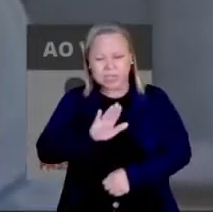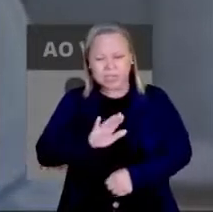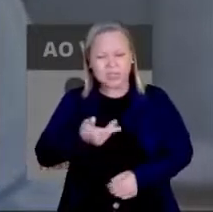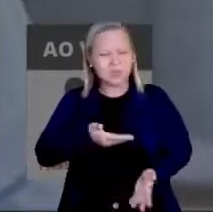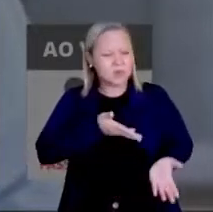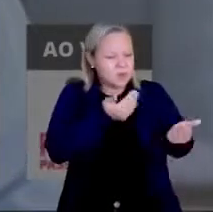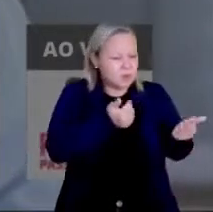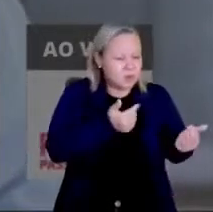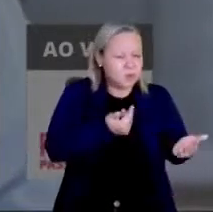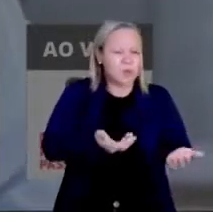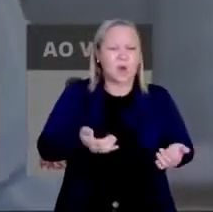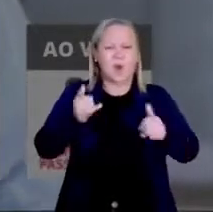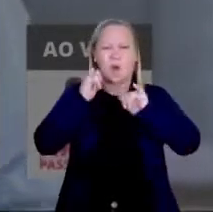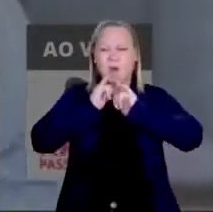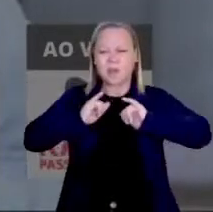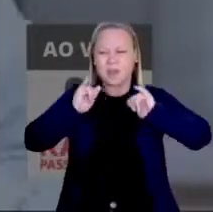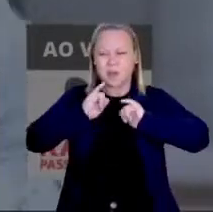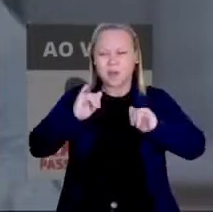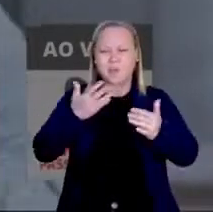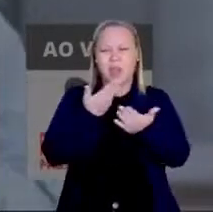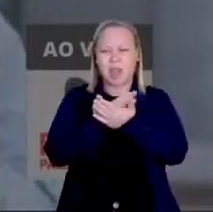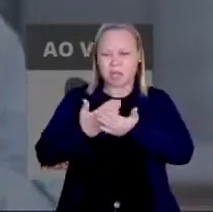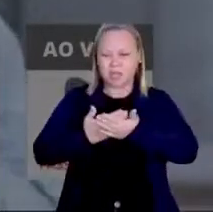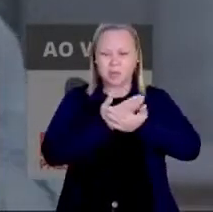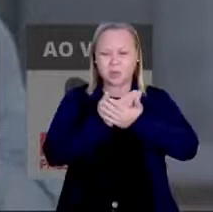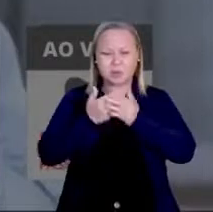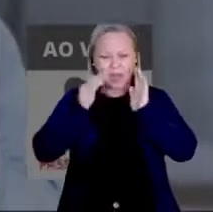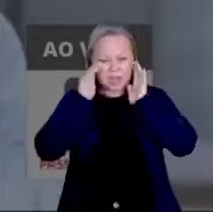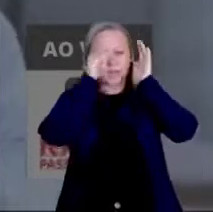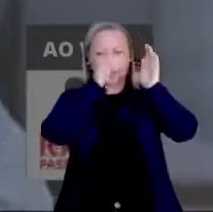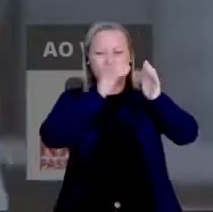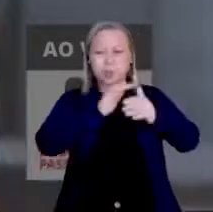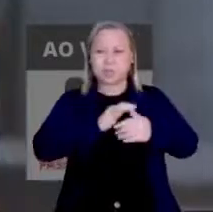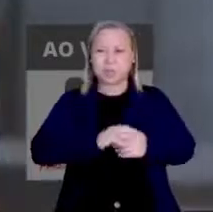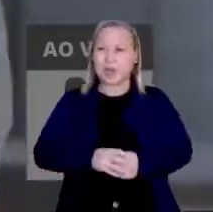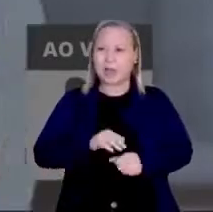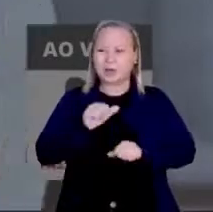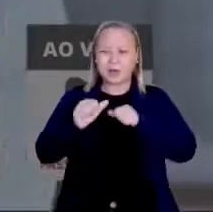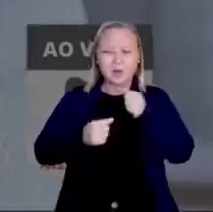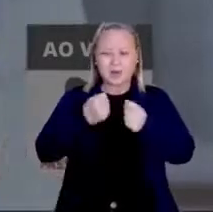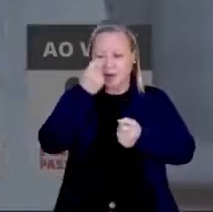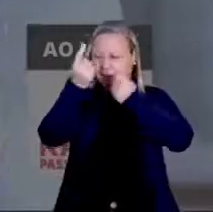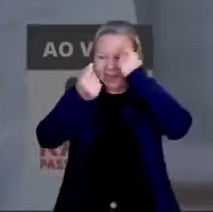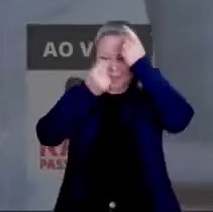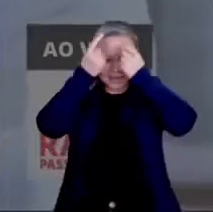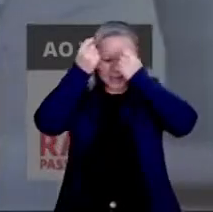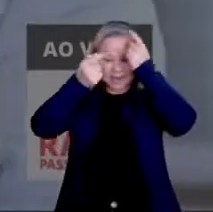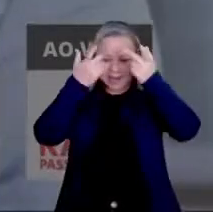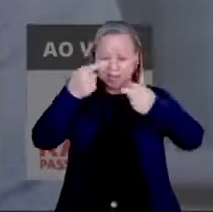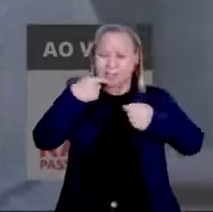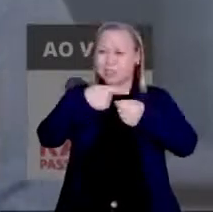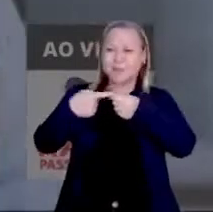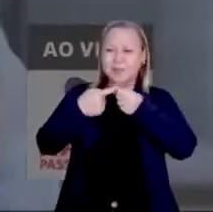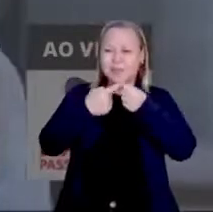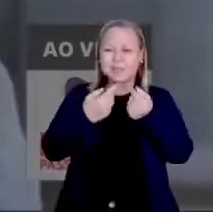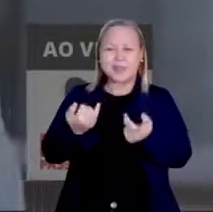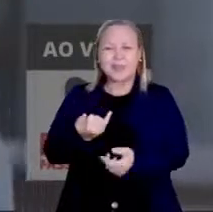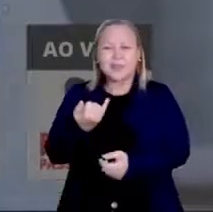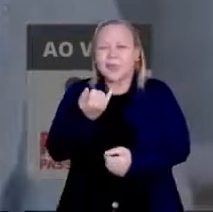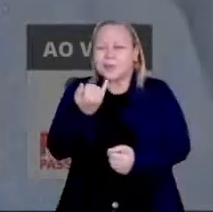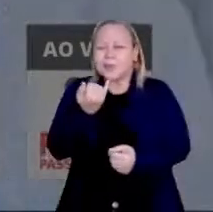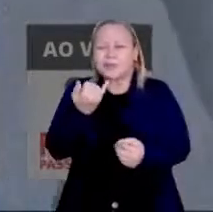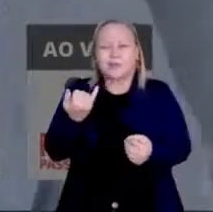ciência e tecnologia. E por falar em educação, Juarez, nós estamos com um problema sério agora. É que com a volta às